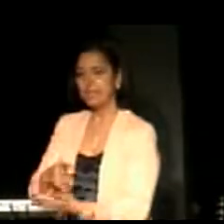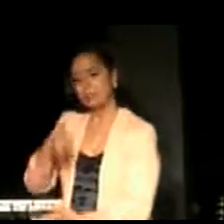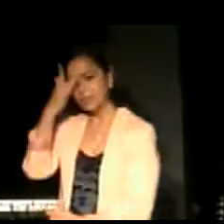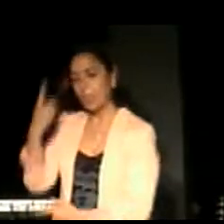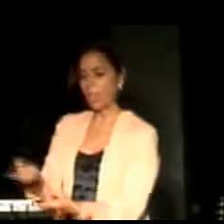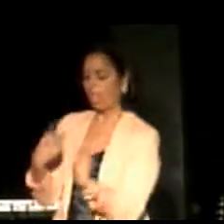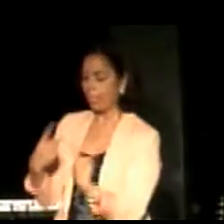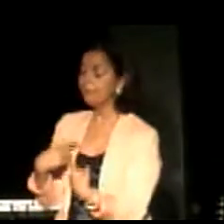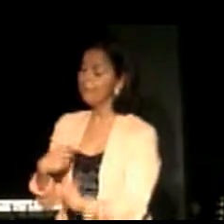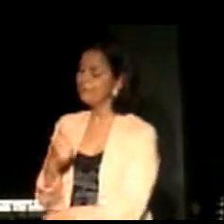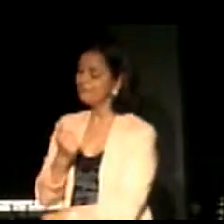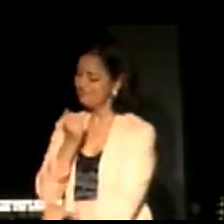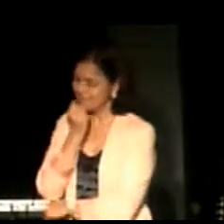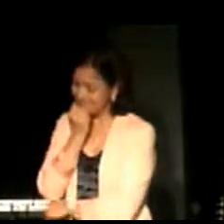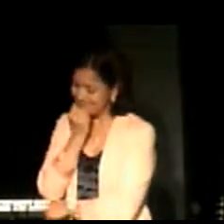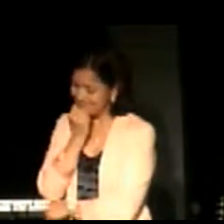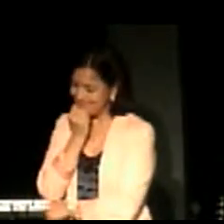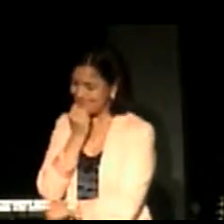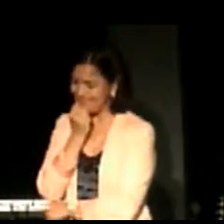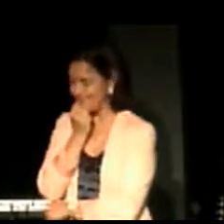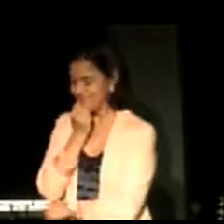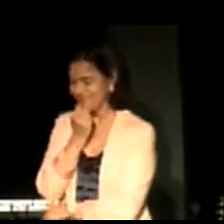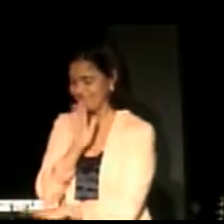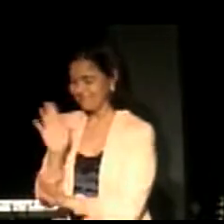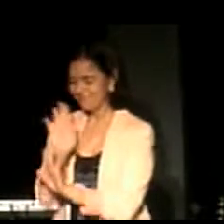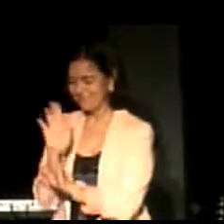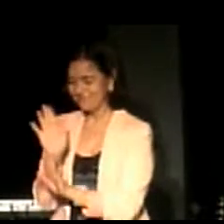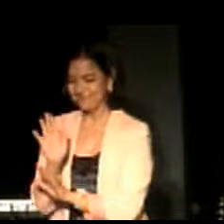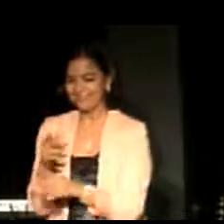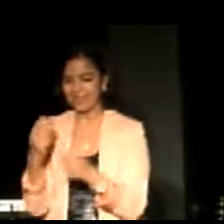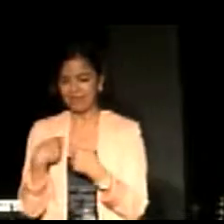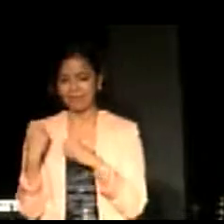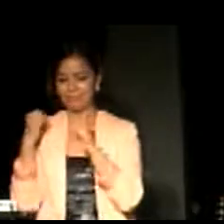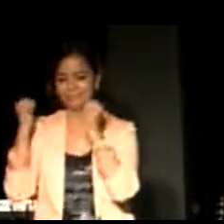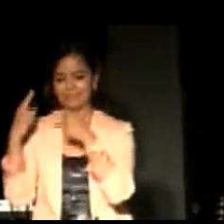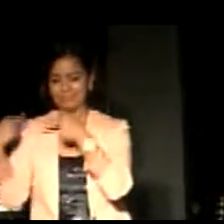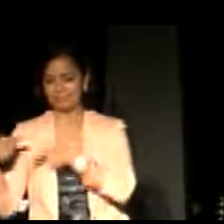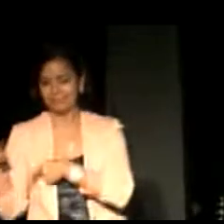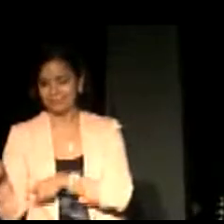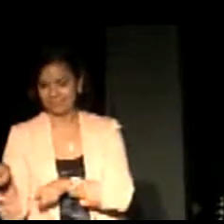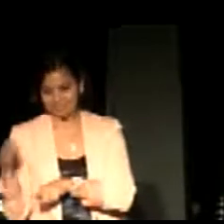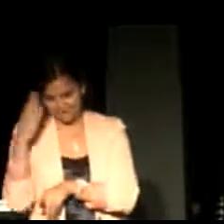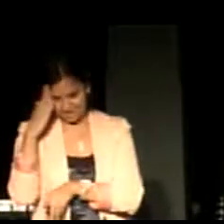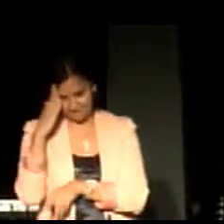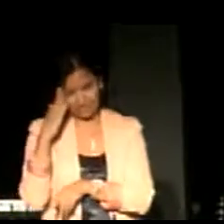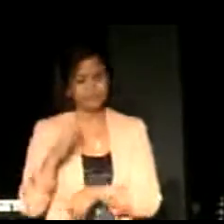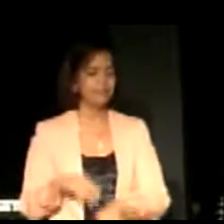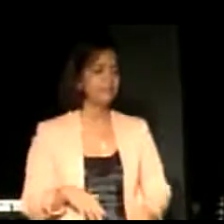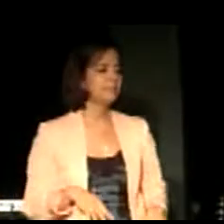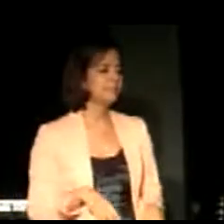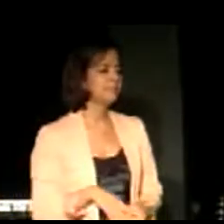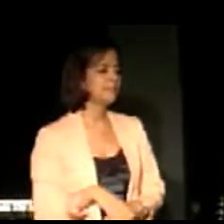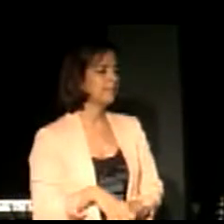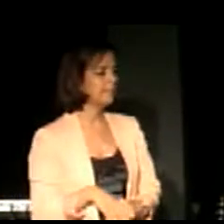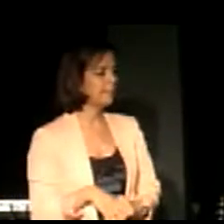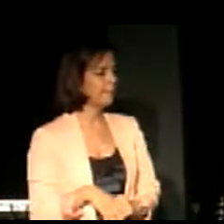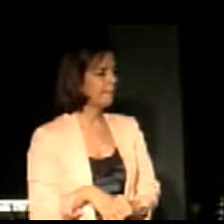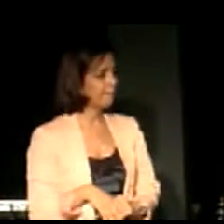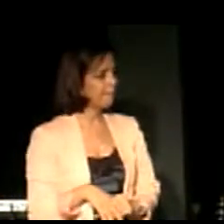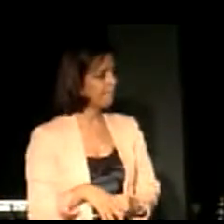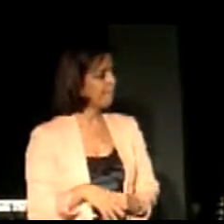seu coração que é enganoso, não de acordo com a sua personalidade ou com a sua tendência